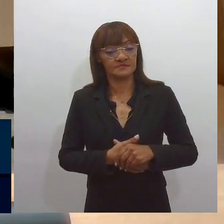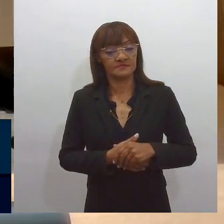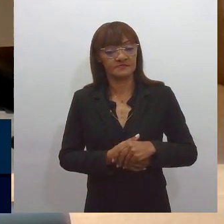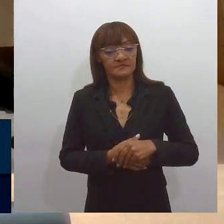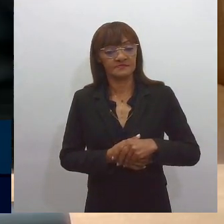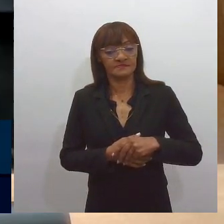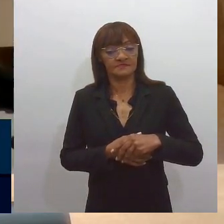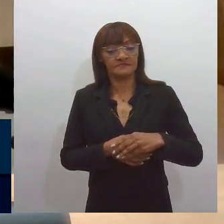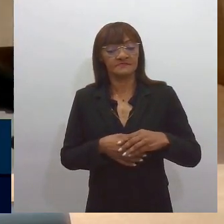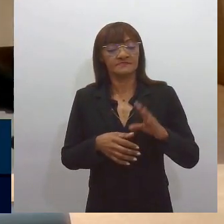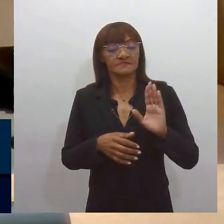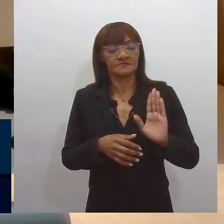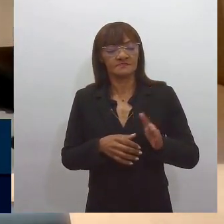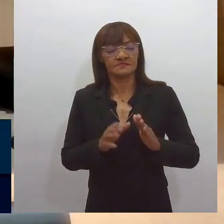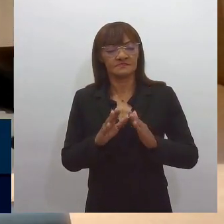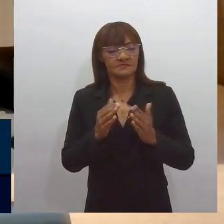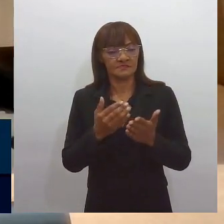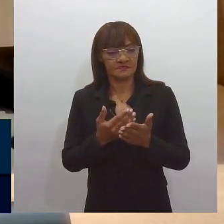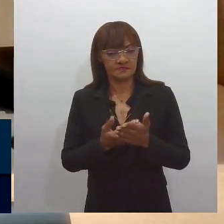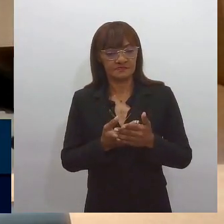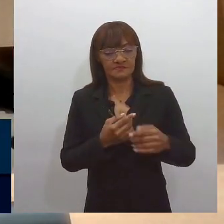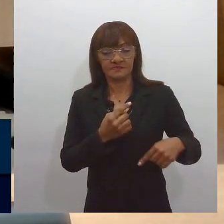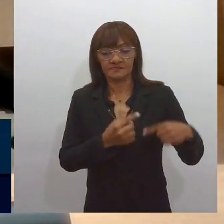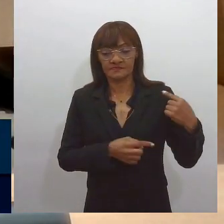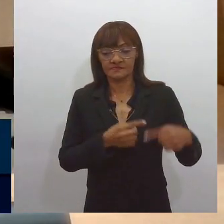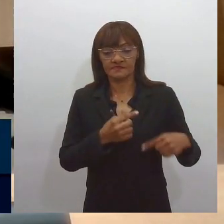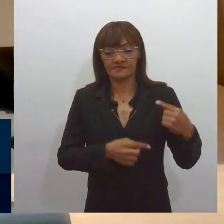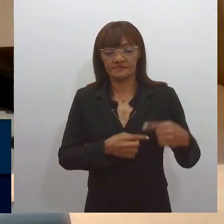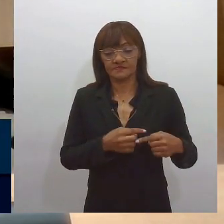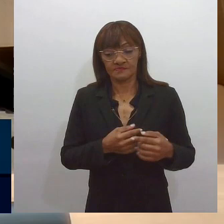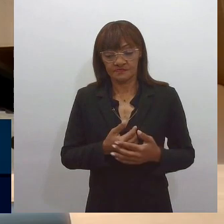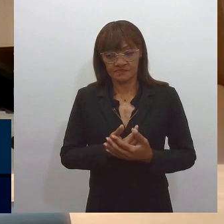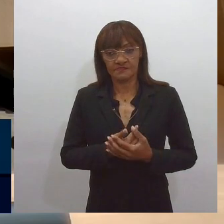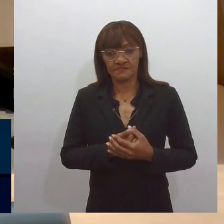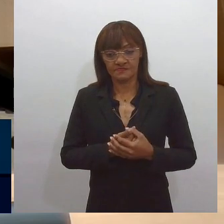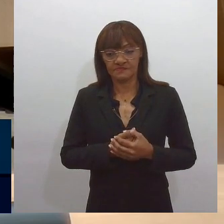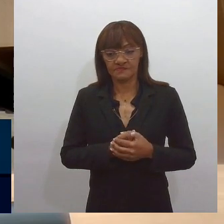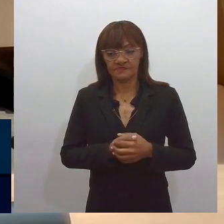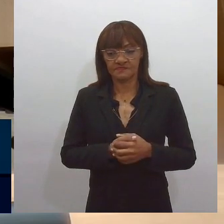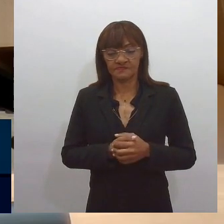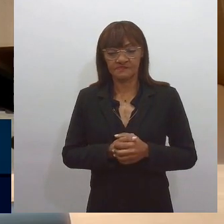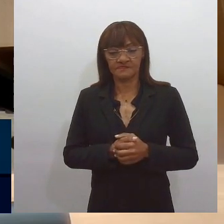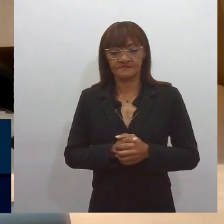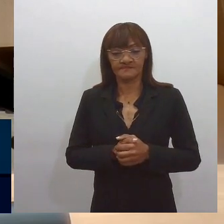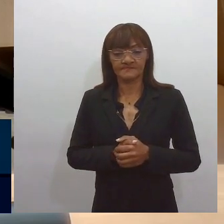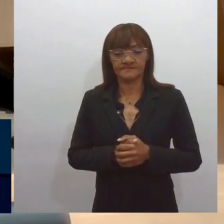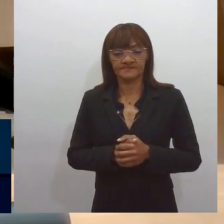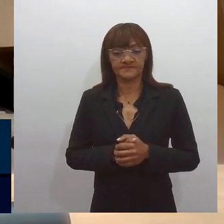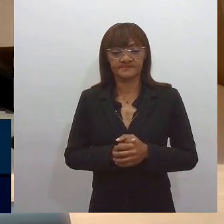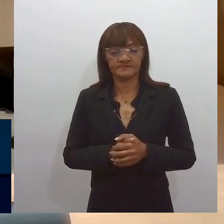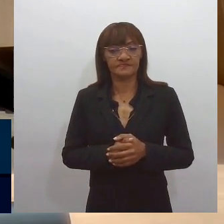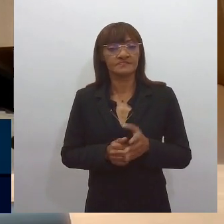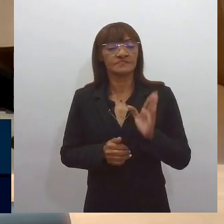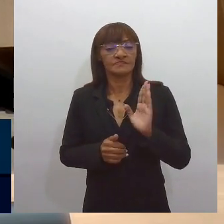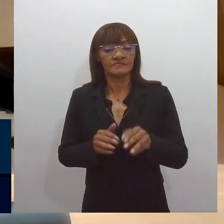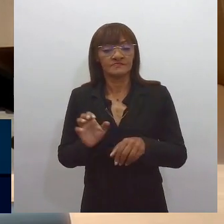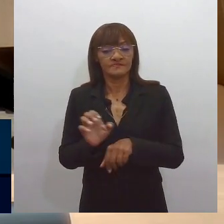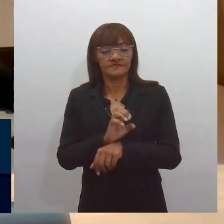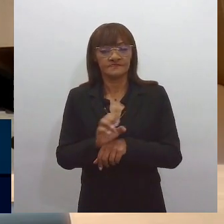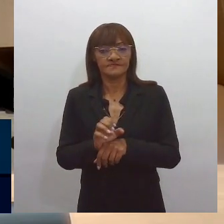terminava com engenharia que ia fazer estado e ia fazer justamente estágio ou então estudar no dnr que hoje